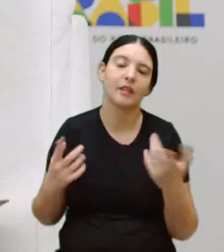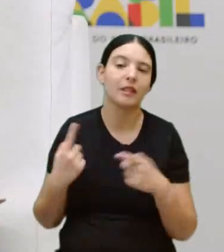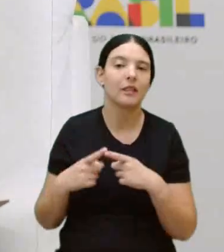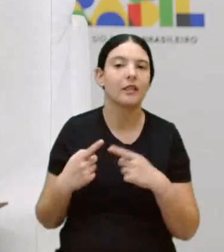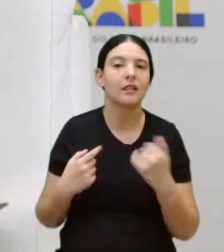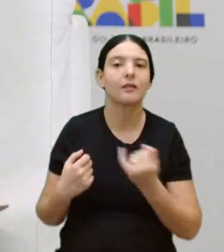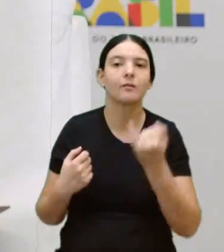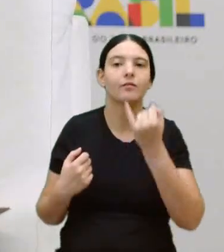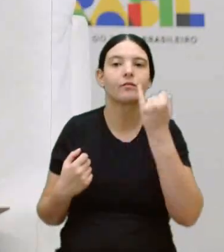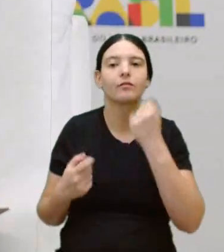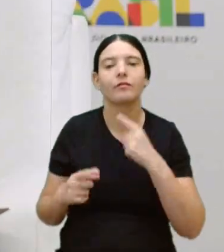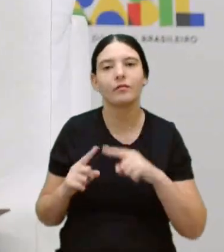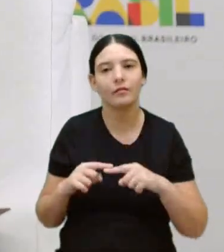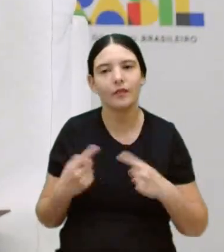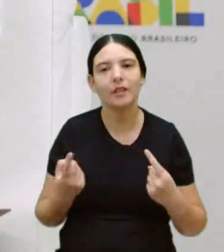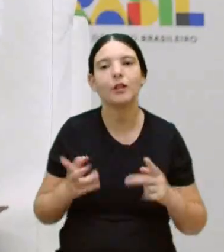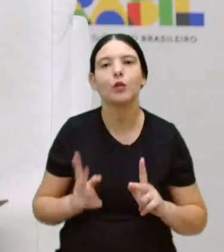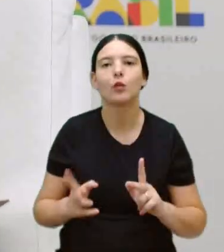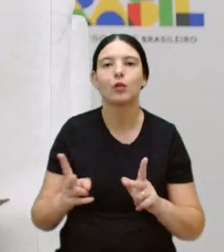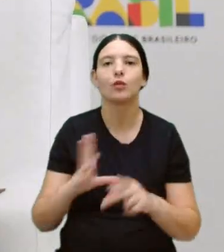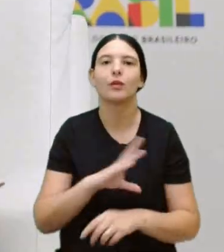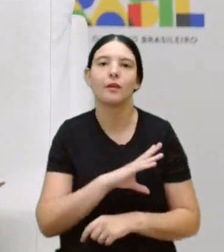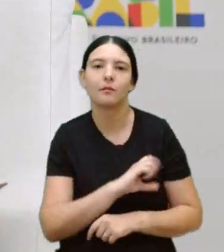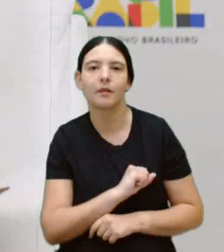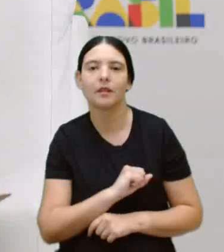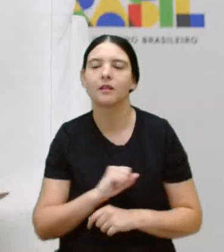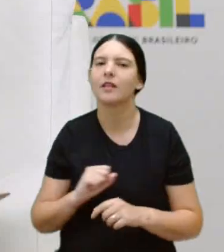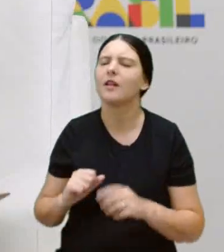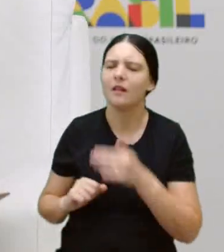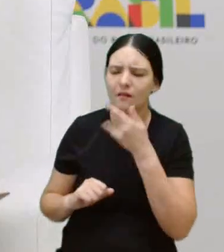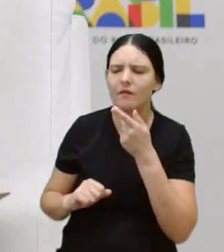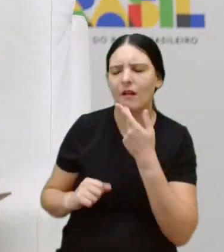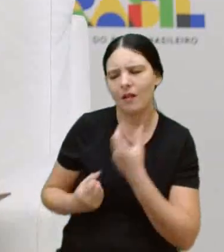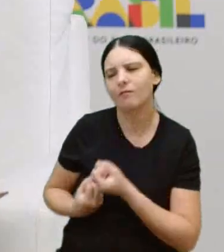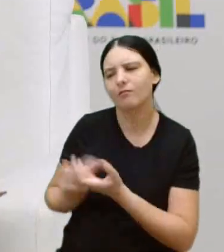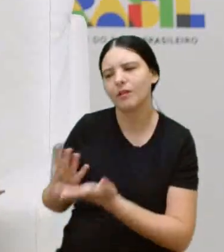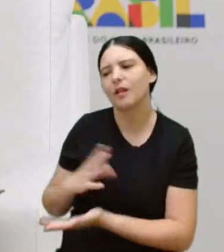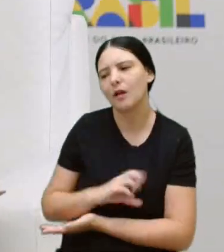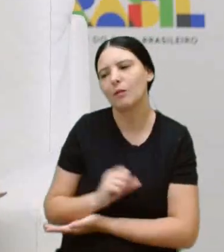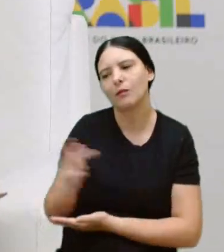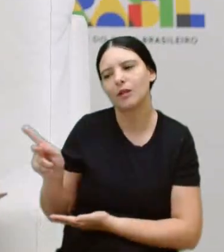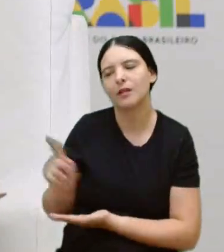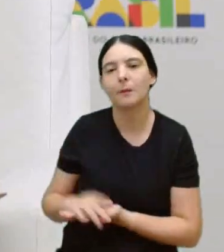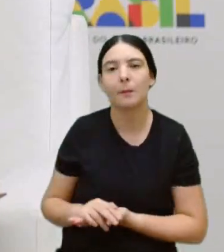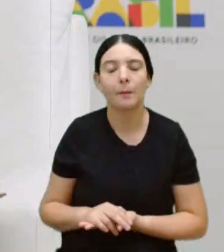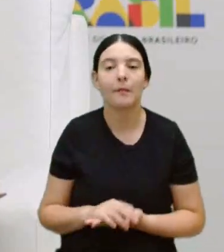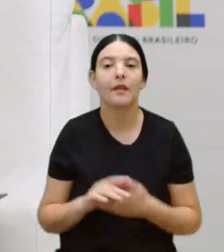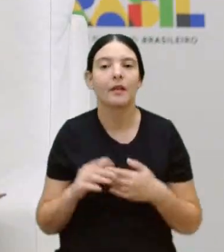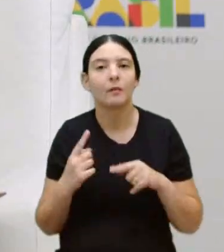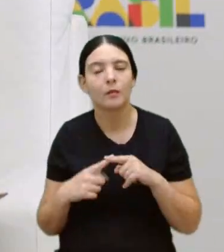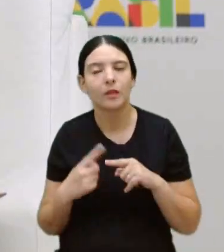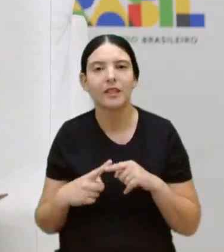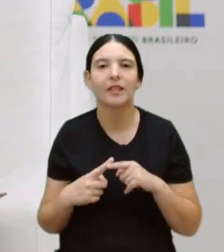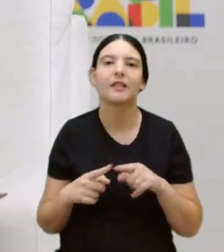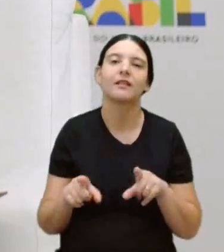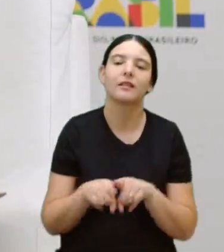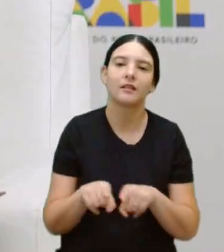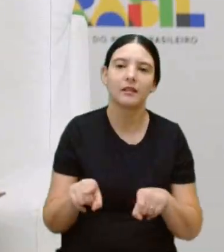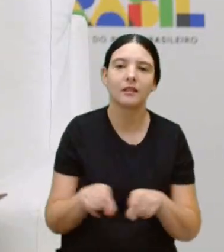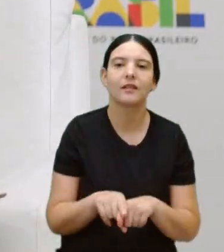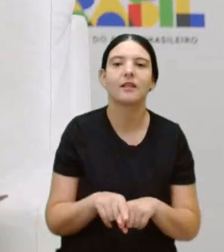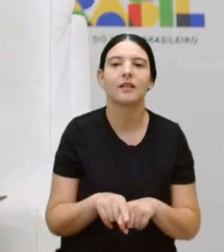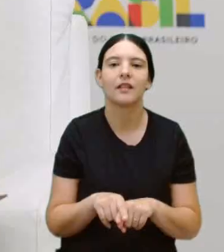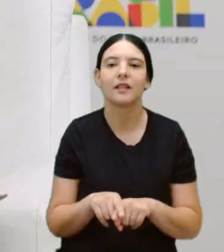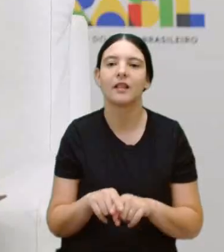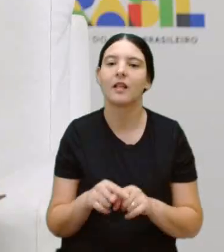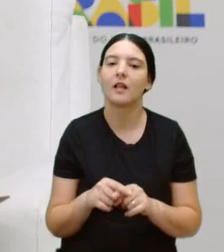Mas eles continuam se amando, ele fala que a ama. Isso é importante. Ou seja, desloca também que a única linguagem